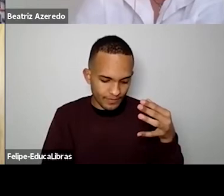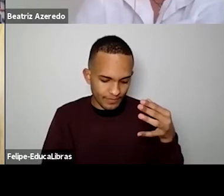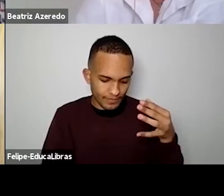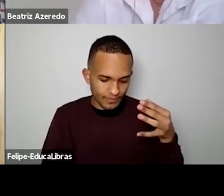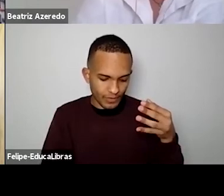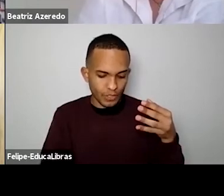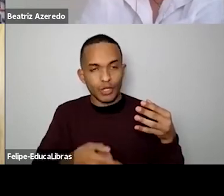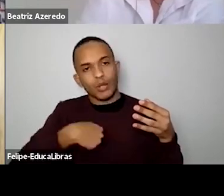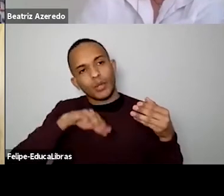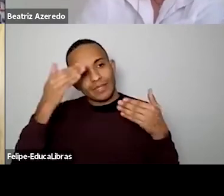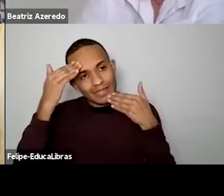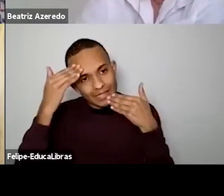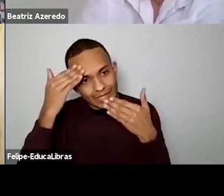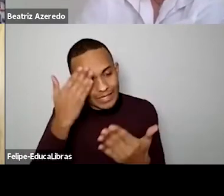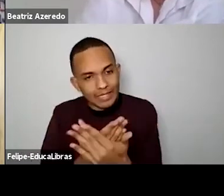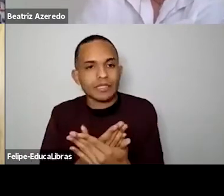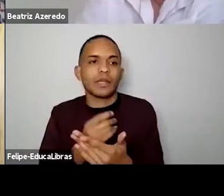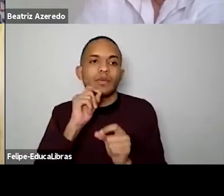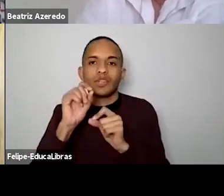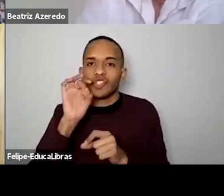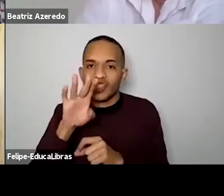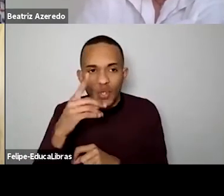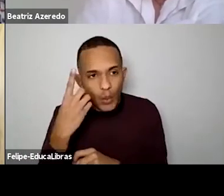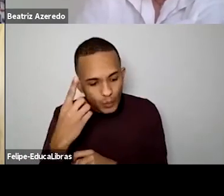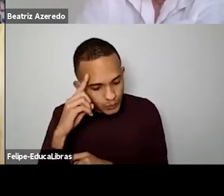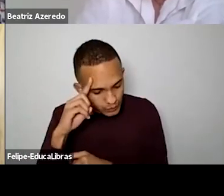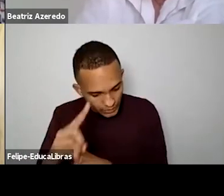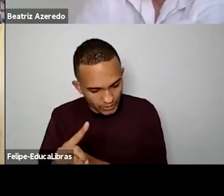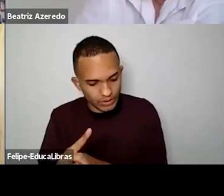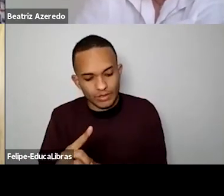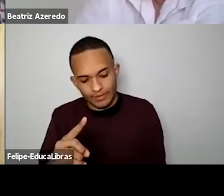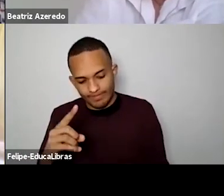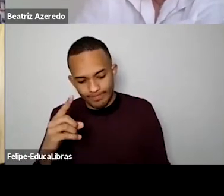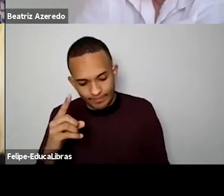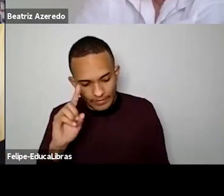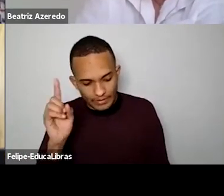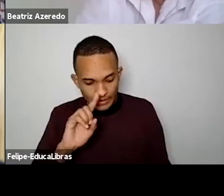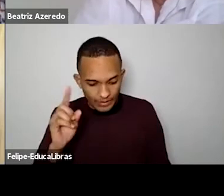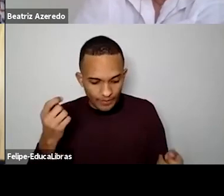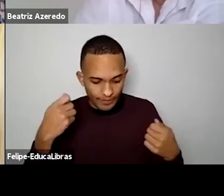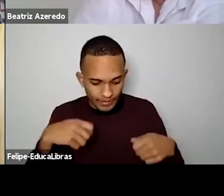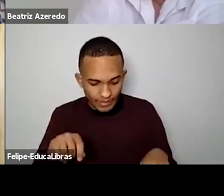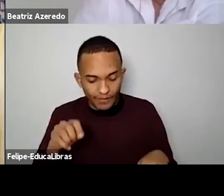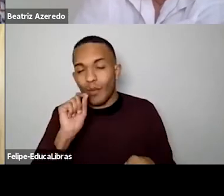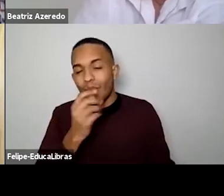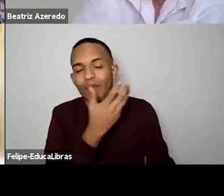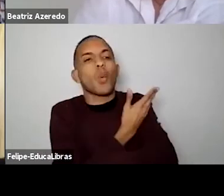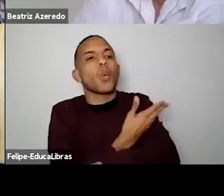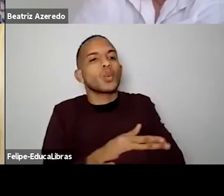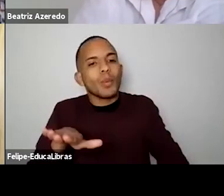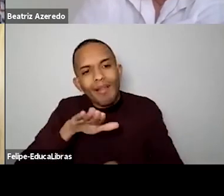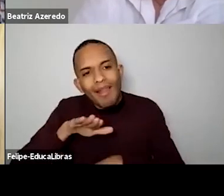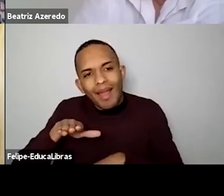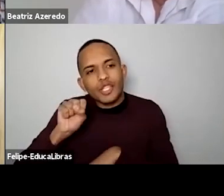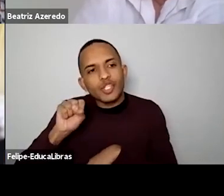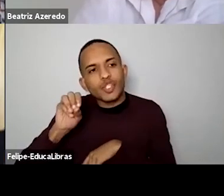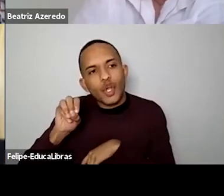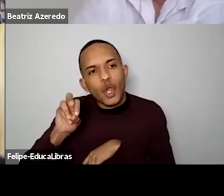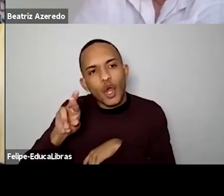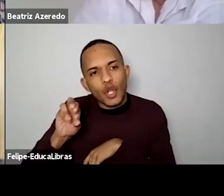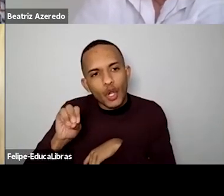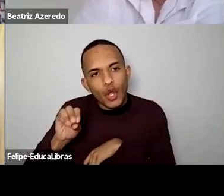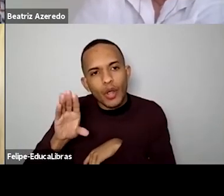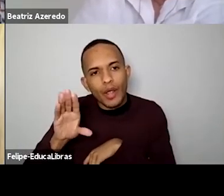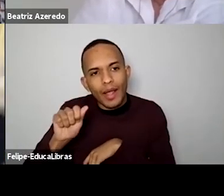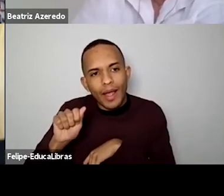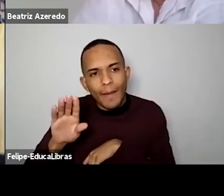deveria se focar somente num dia, né? Ela deveria ser, eu quero criar uma cultura em Sorocaba. Eu, de fato, preciso trabalhar isso